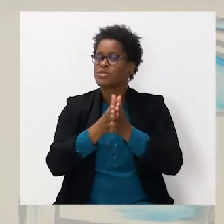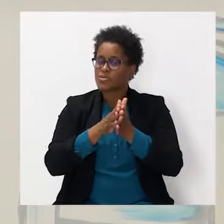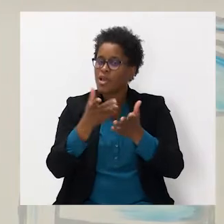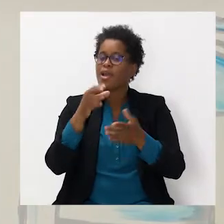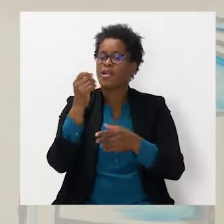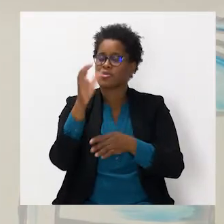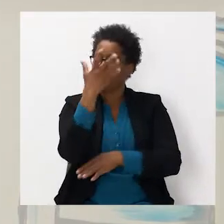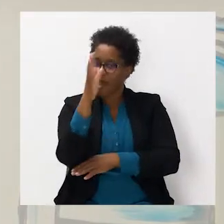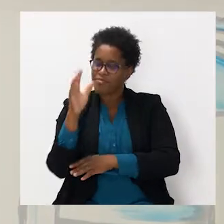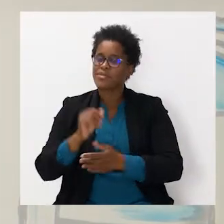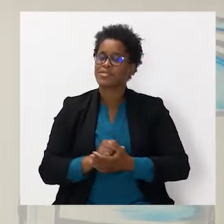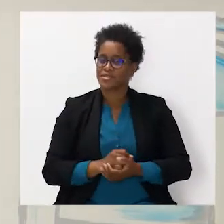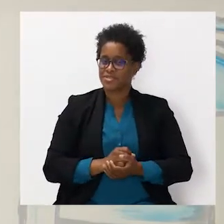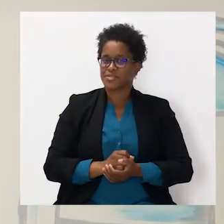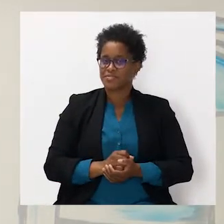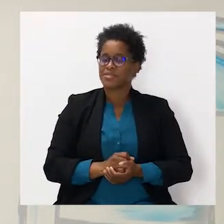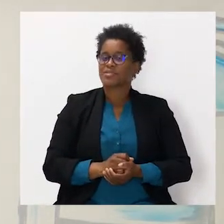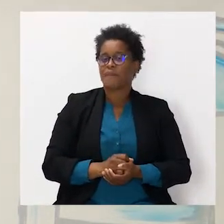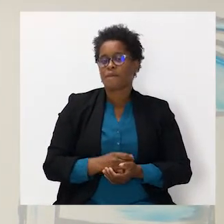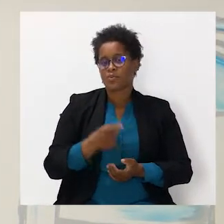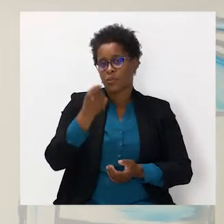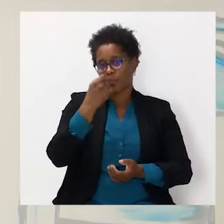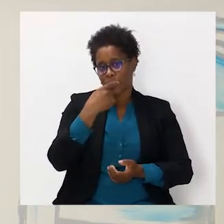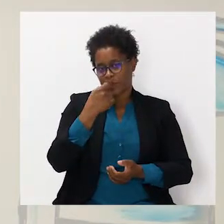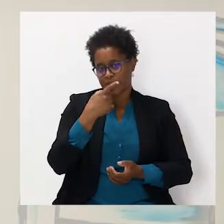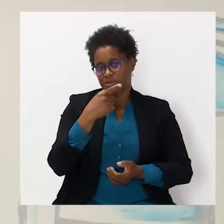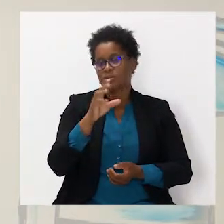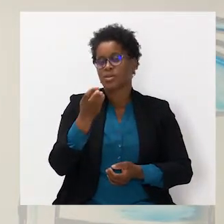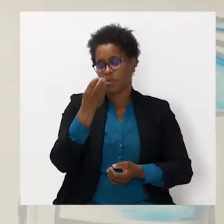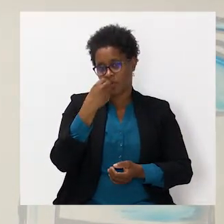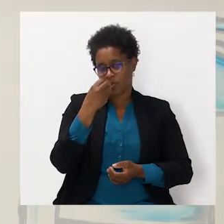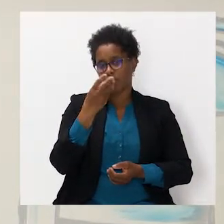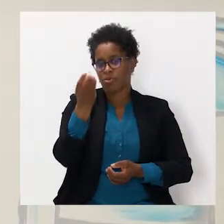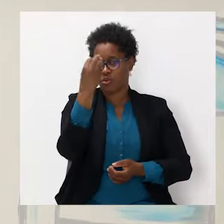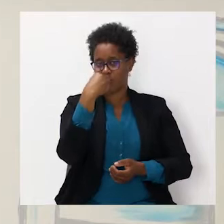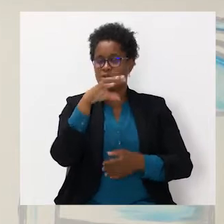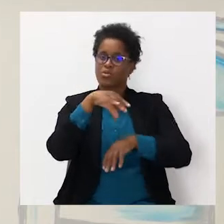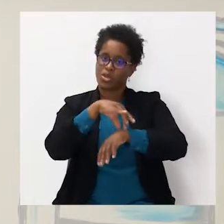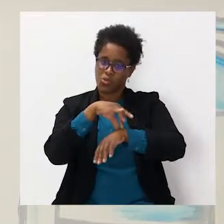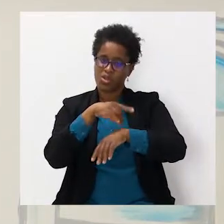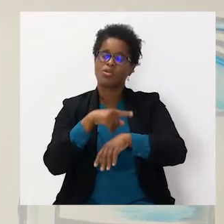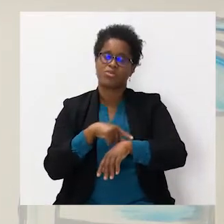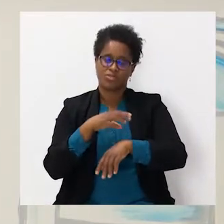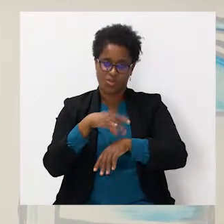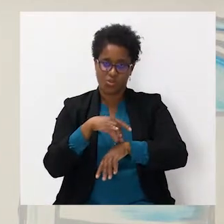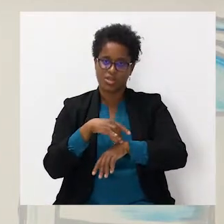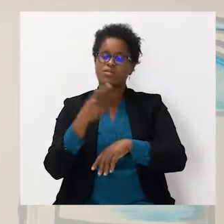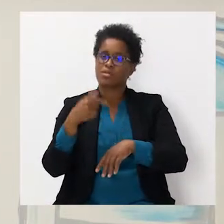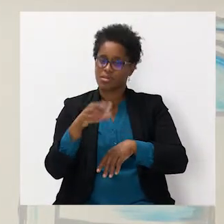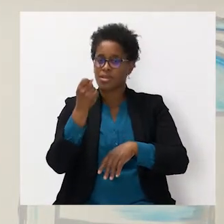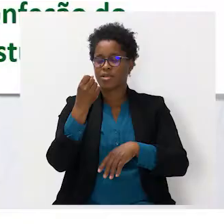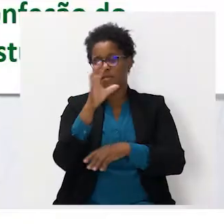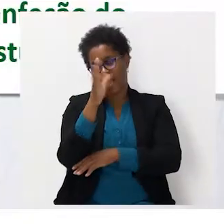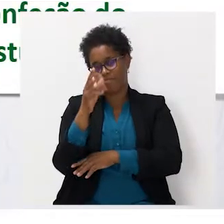as plantas, tá bem? Os comprimidos que tomamos quando estamos doentes, vêm das plantas,